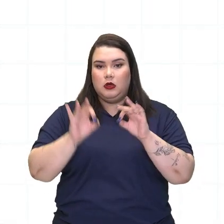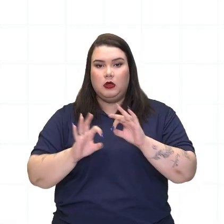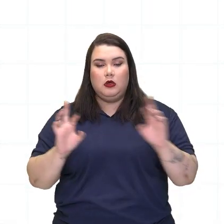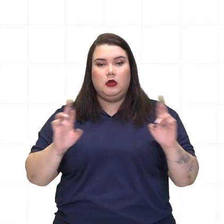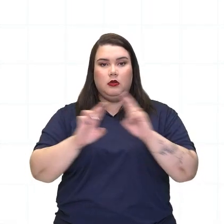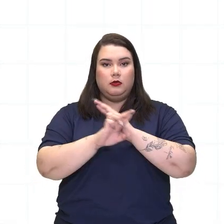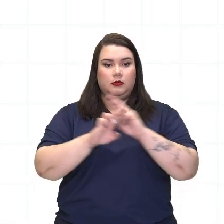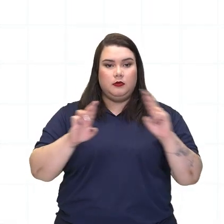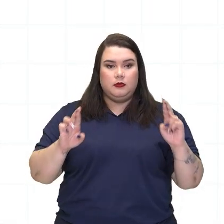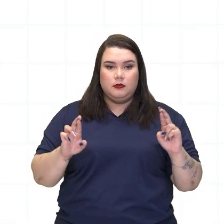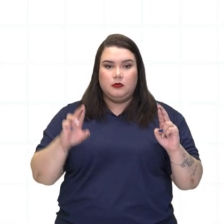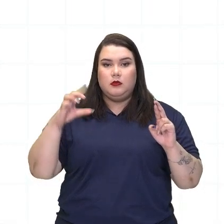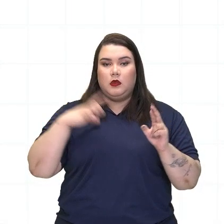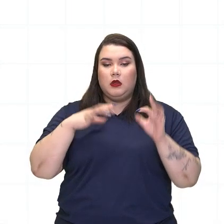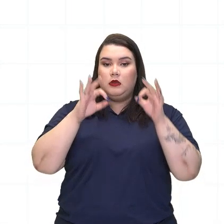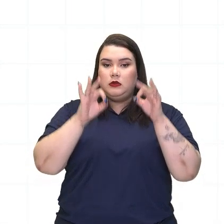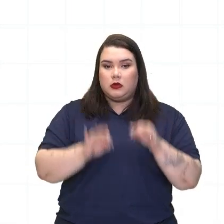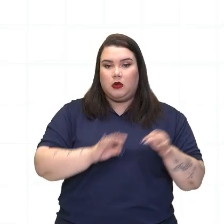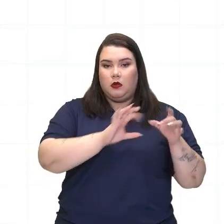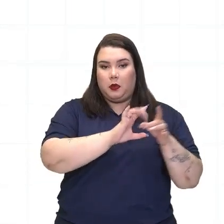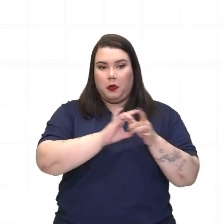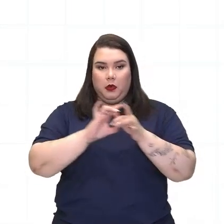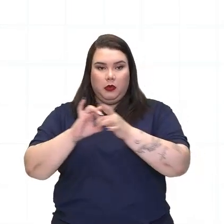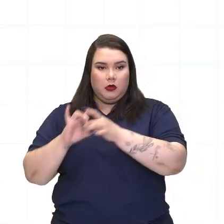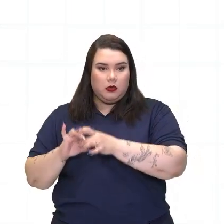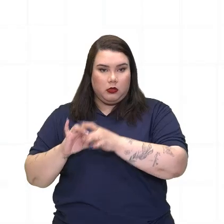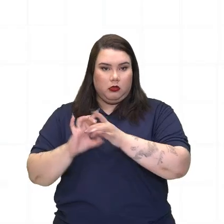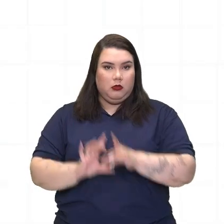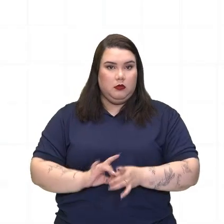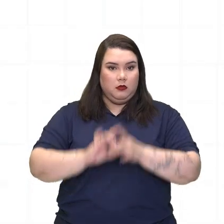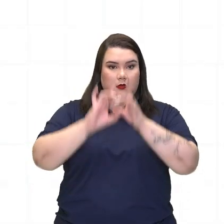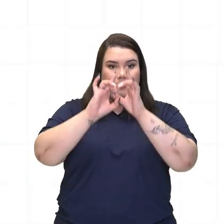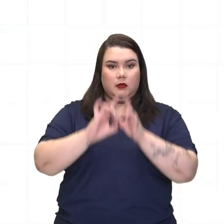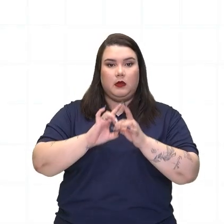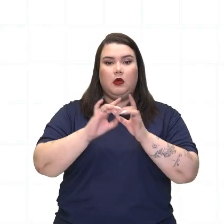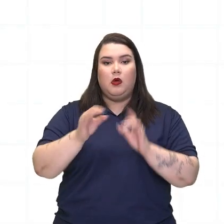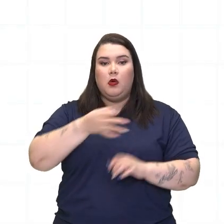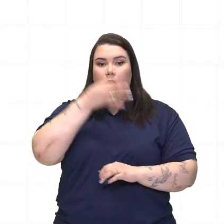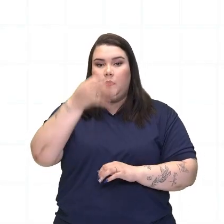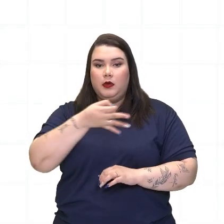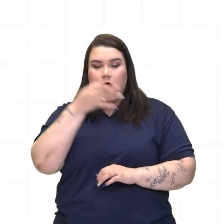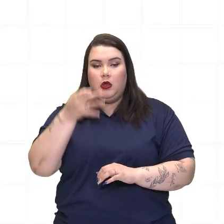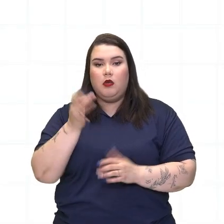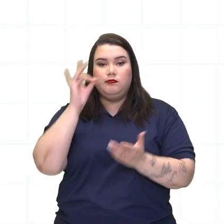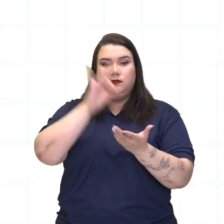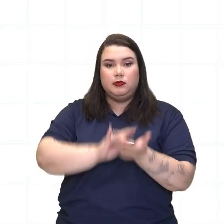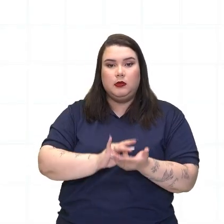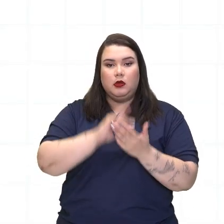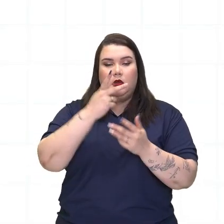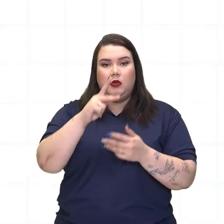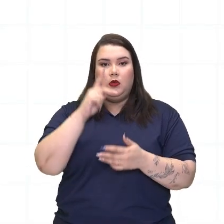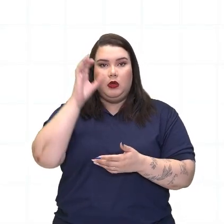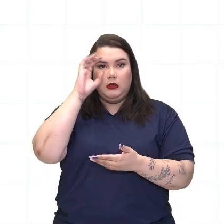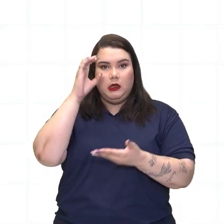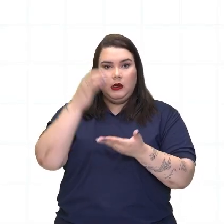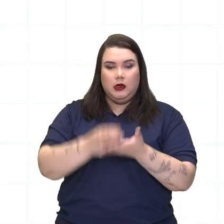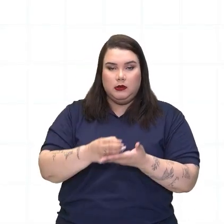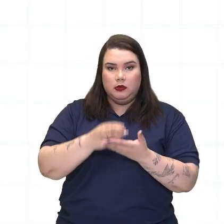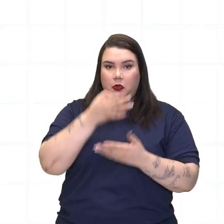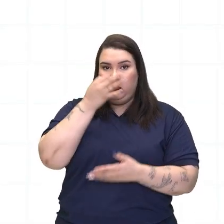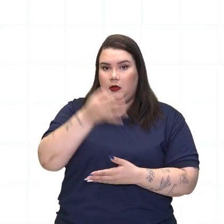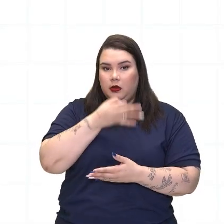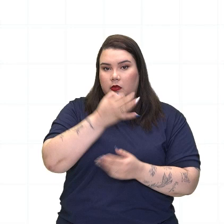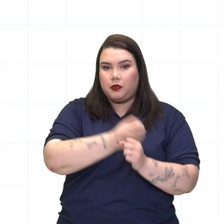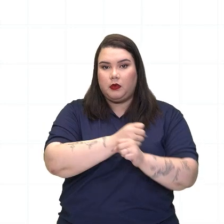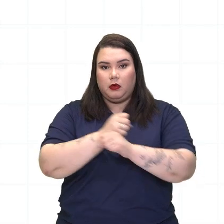organize e relacione de forma coerente e coesa argumentos e fatos para a defesa de seu ponto de vista.